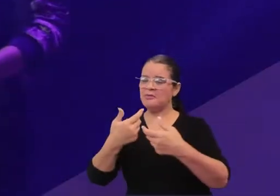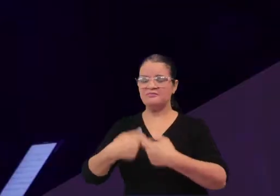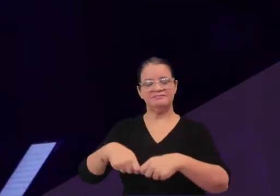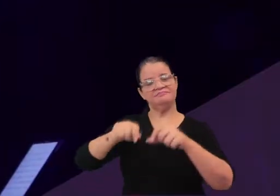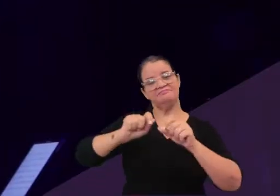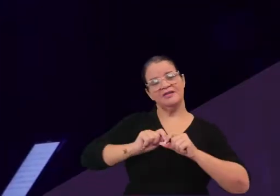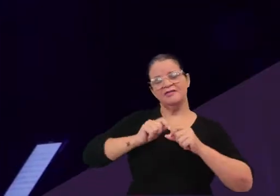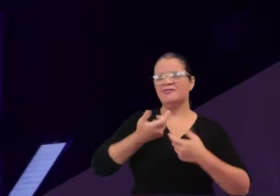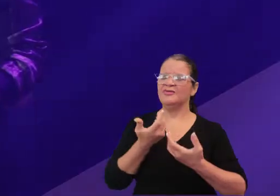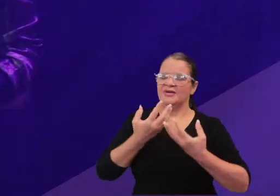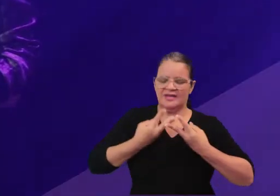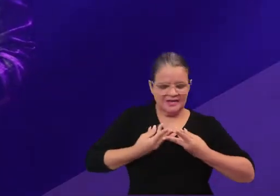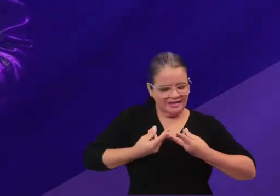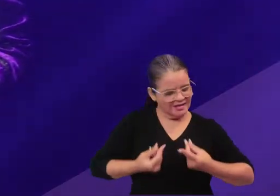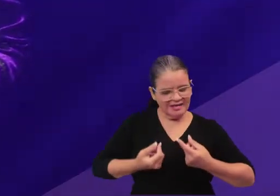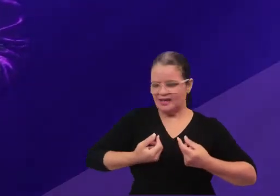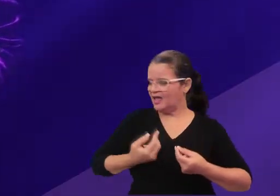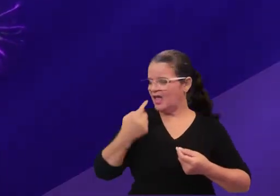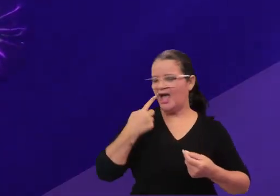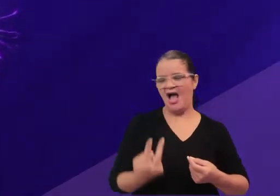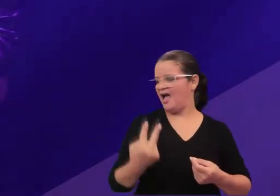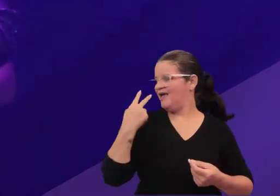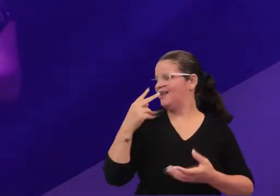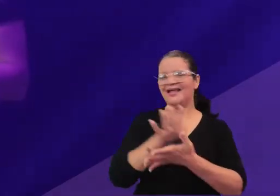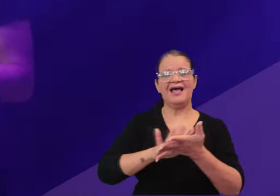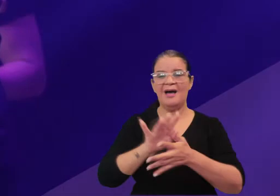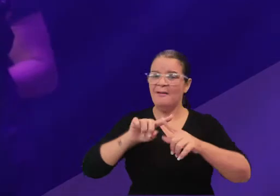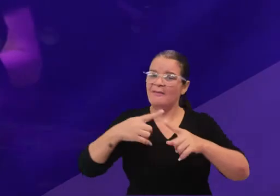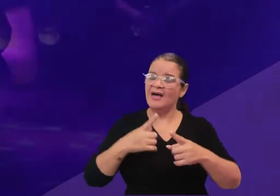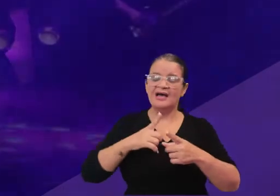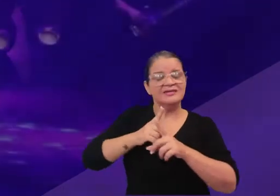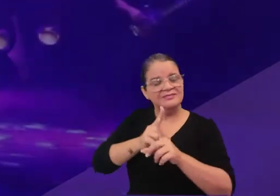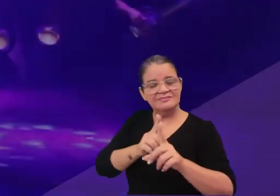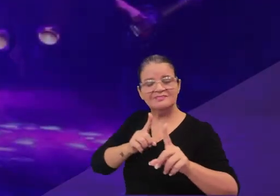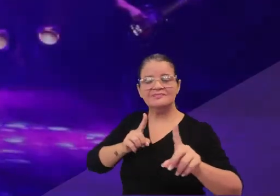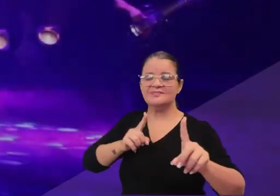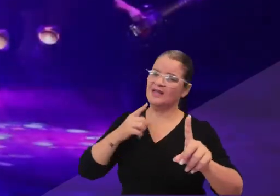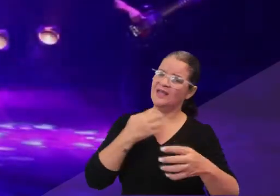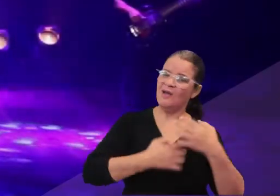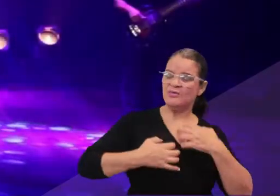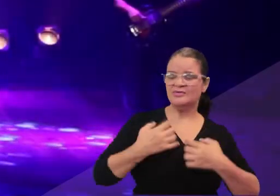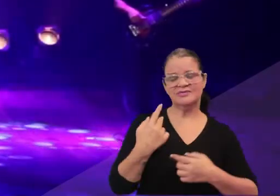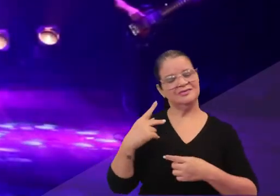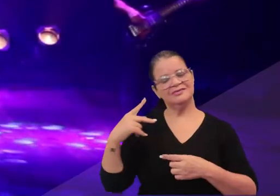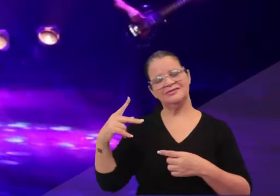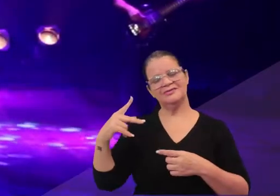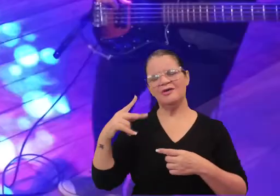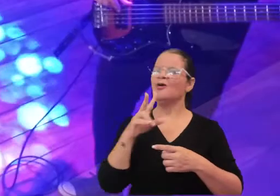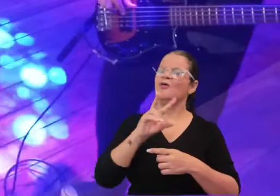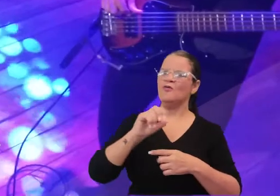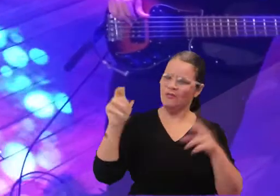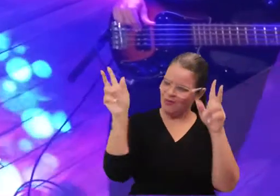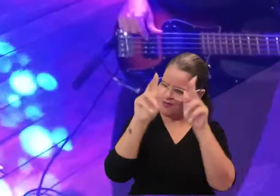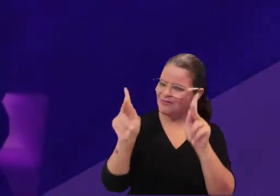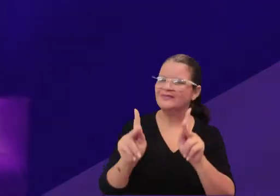maltratei vivendo com esse pouco seu. Fui me desfazendo sem olhar pra trás. Mas estou indo